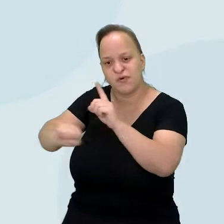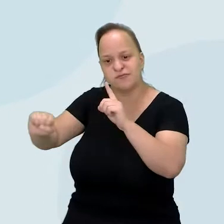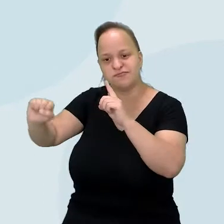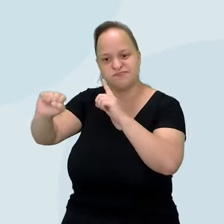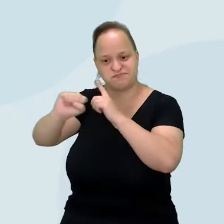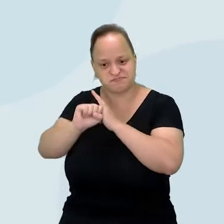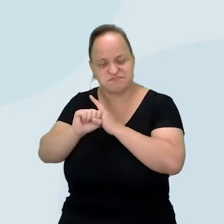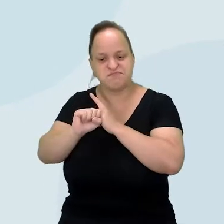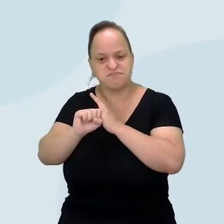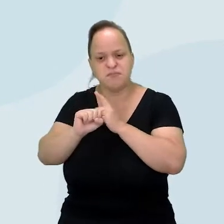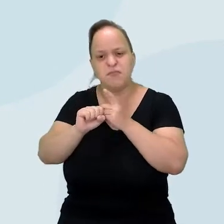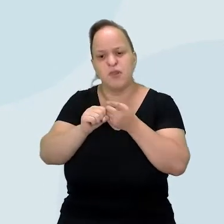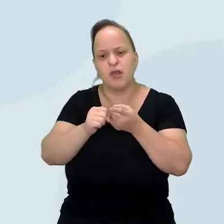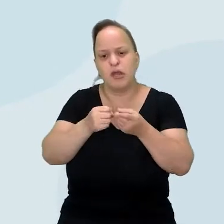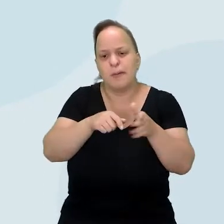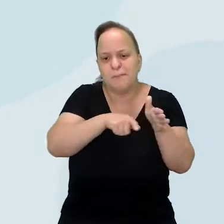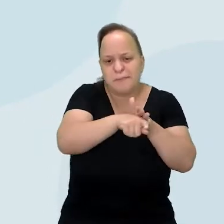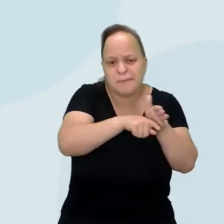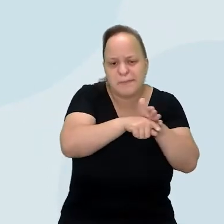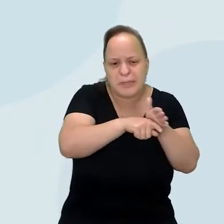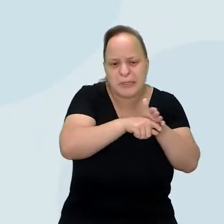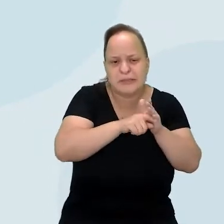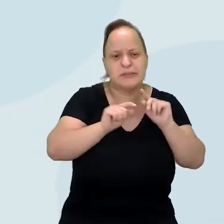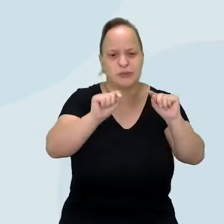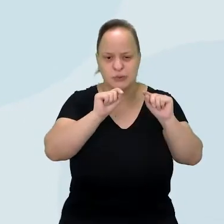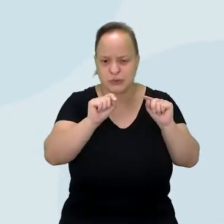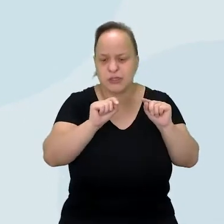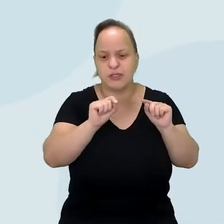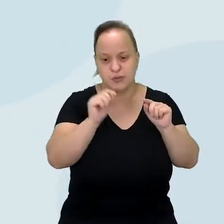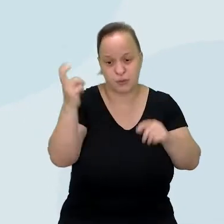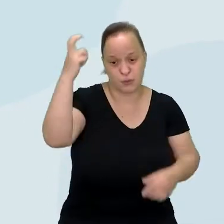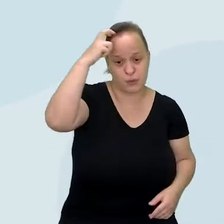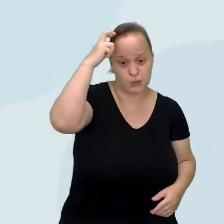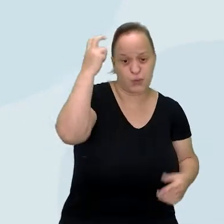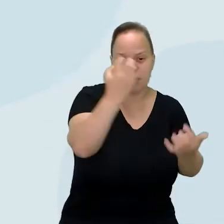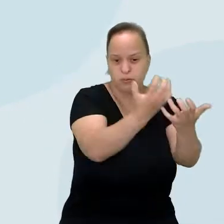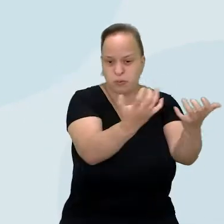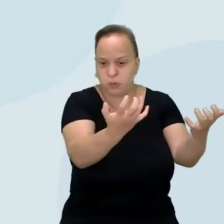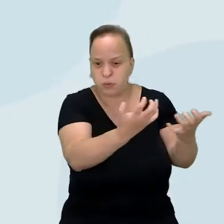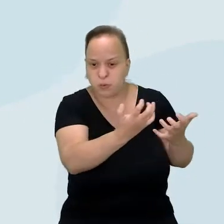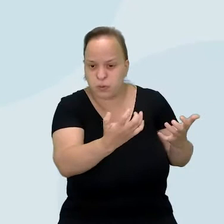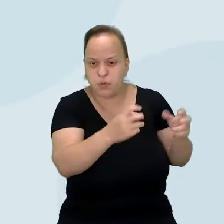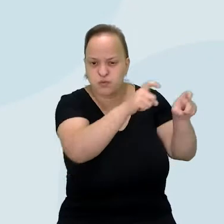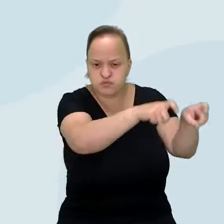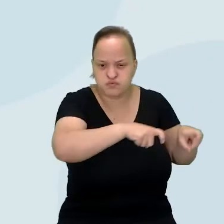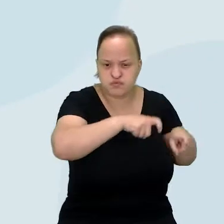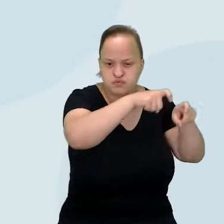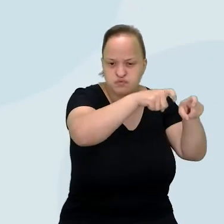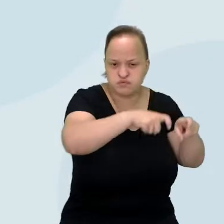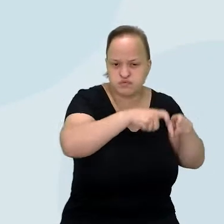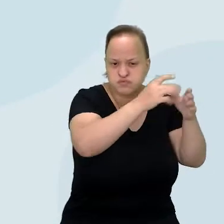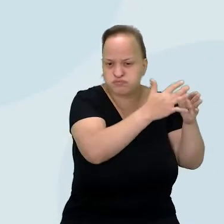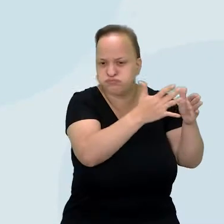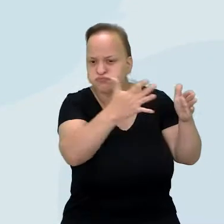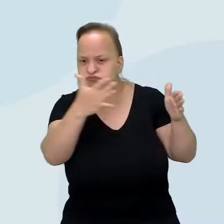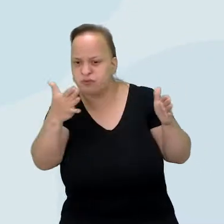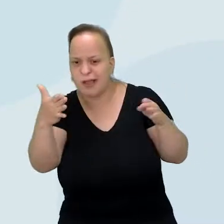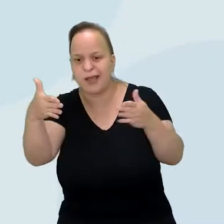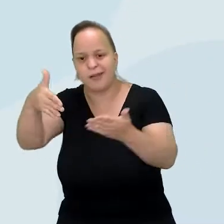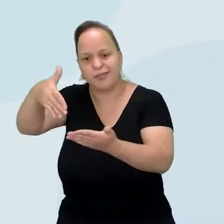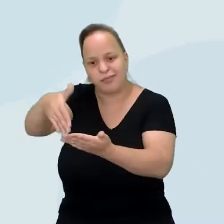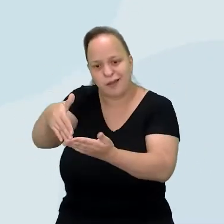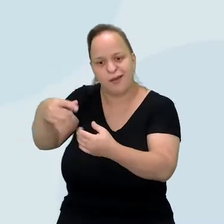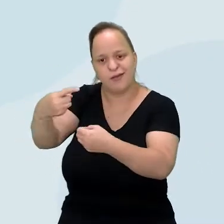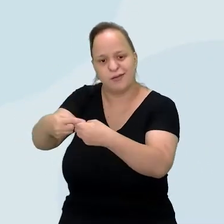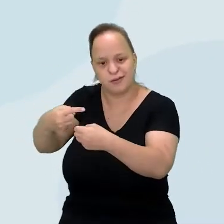a cultura do solo, do campo à cidade. Unidade curricular 2, ação humana e suas consequências. E, claro, o nosso